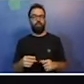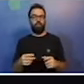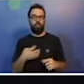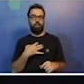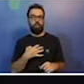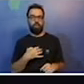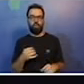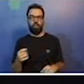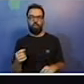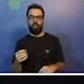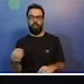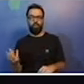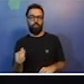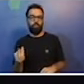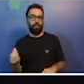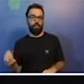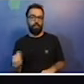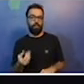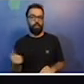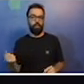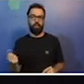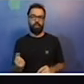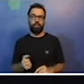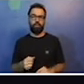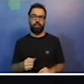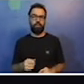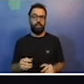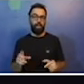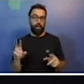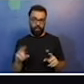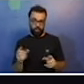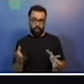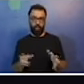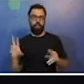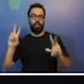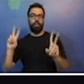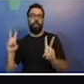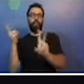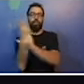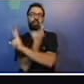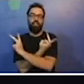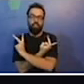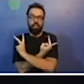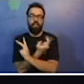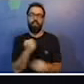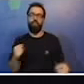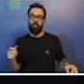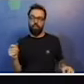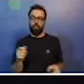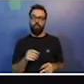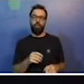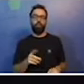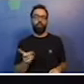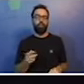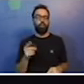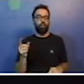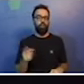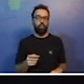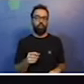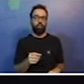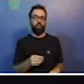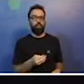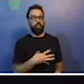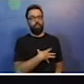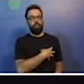Os filhos, outro exemplo, os filhos bem-sucedidos, agora nós invertemos, eram o seu orgulho. Então,